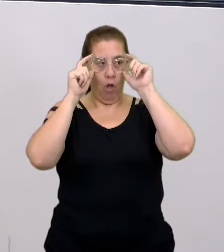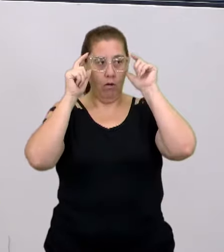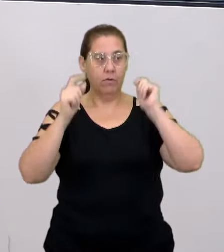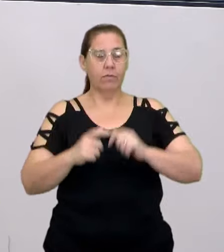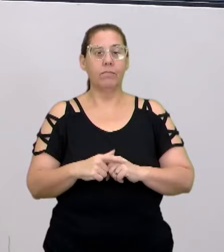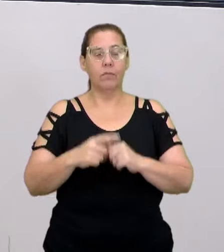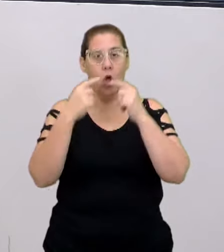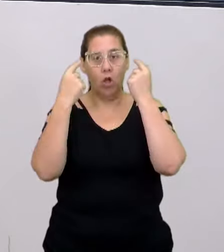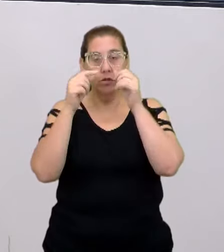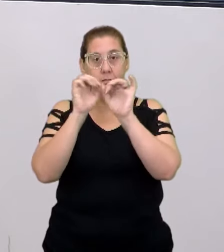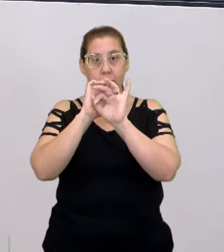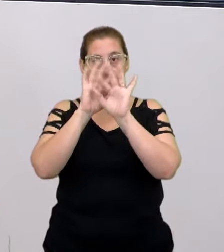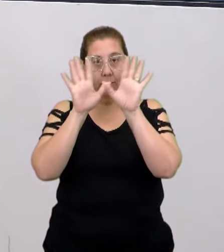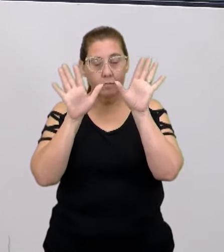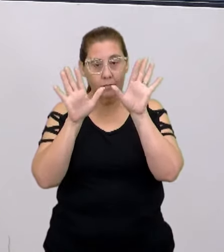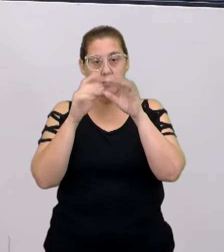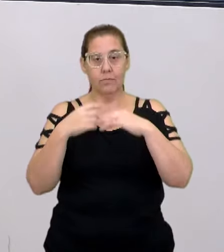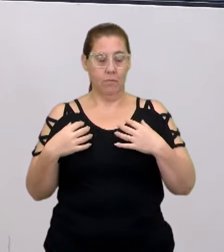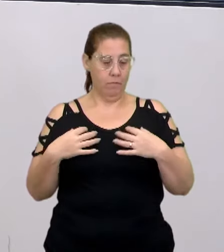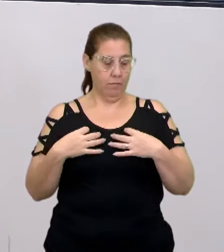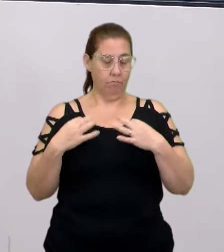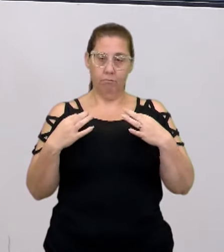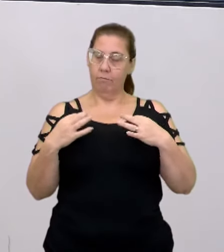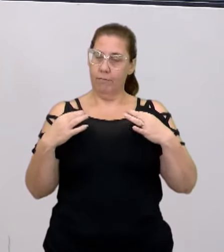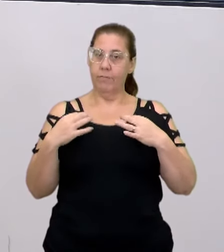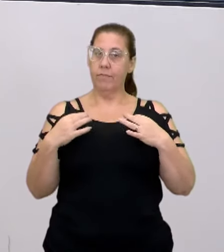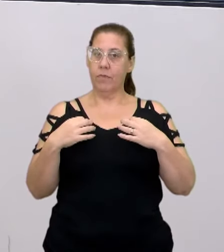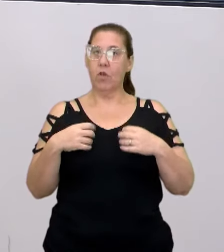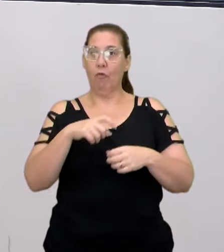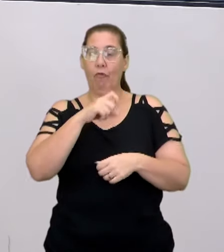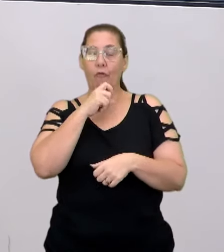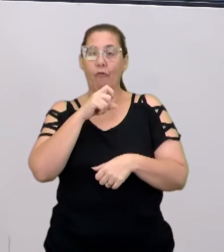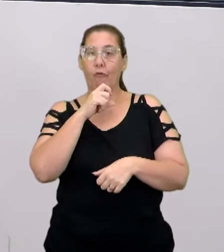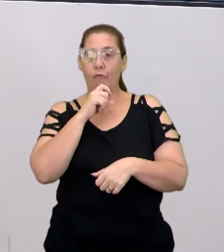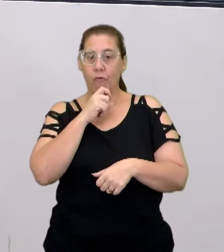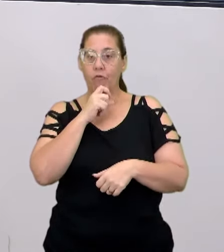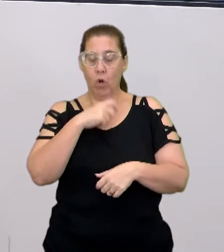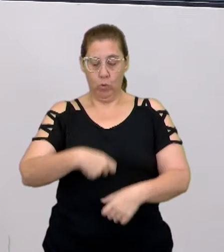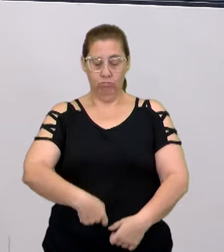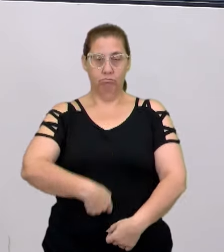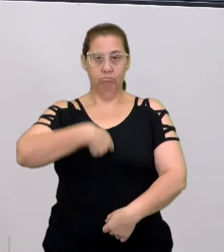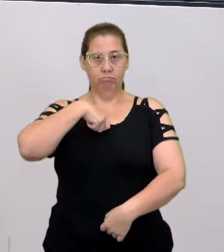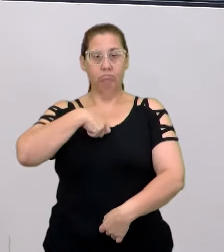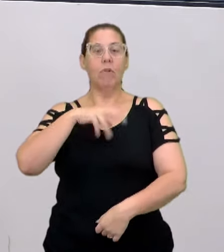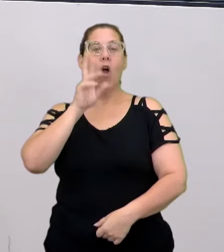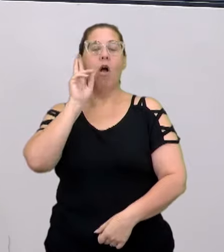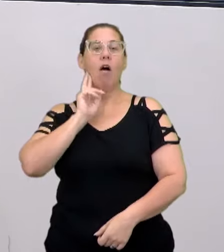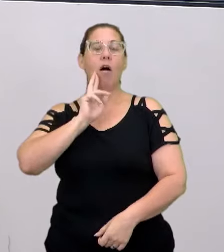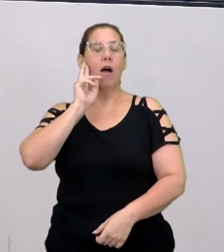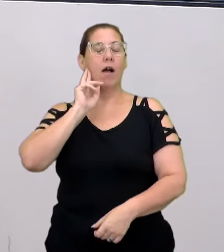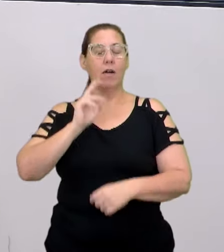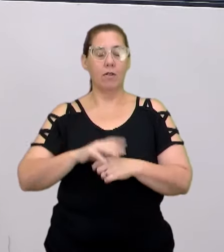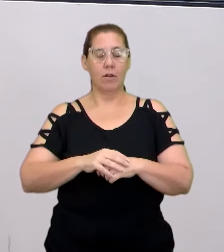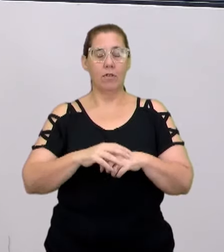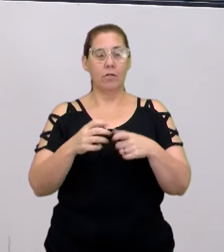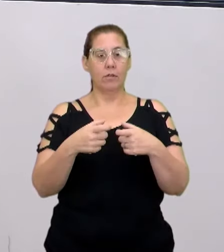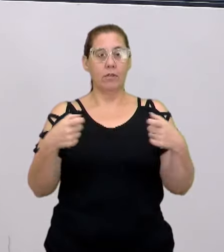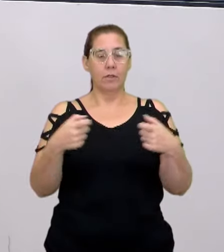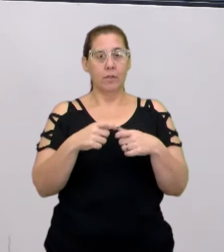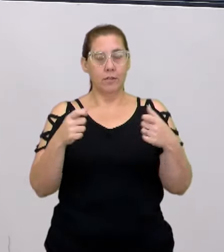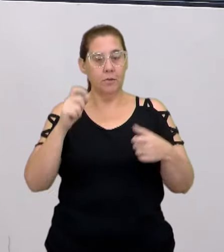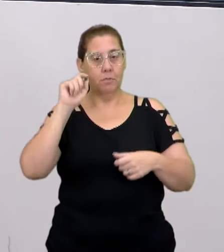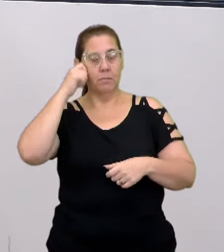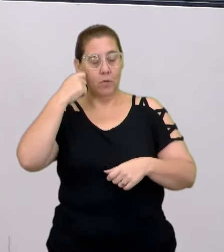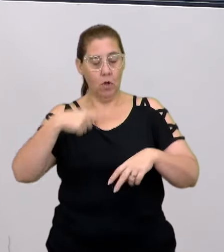óculos, olhos claros, estou com uma blusa de frio de zíper rosa, um tênis preto,